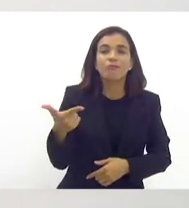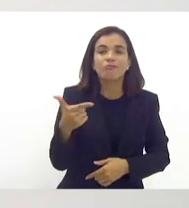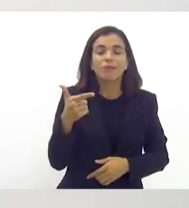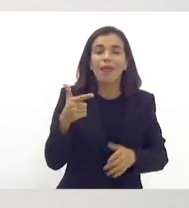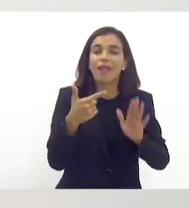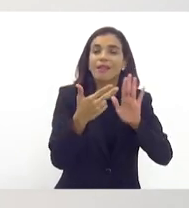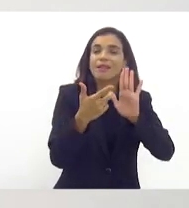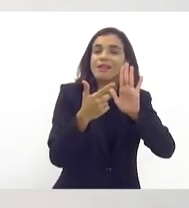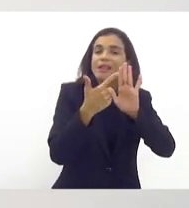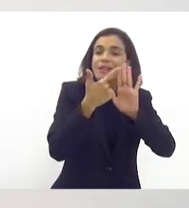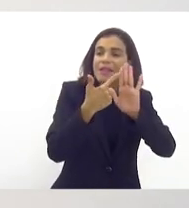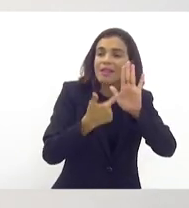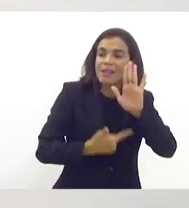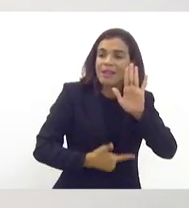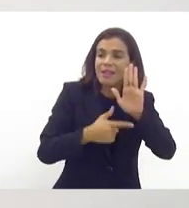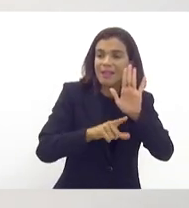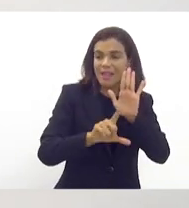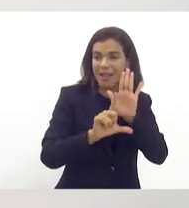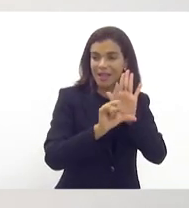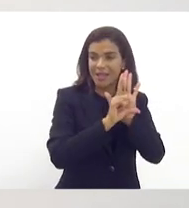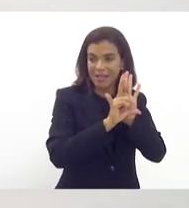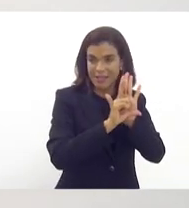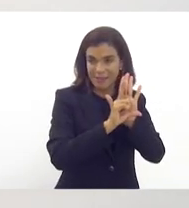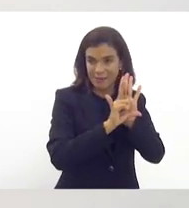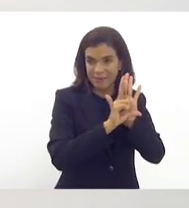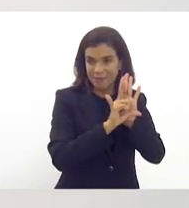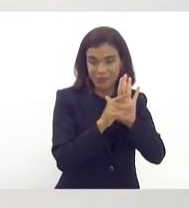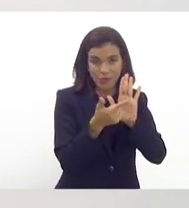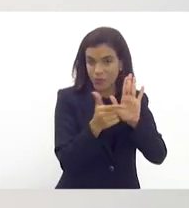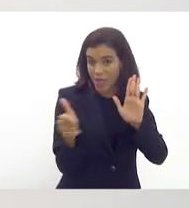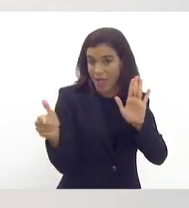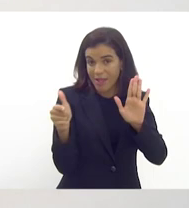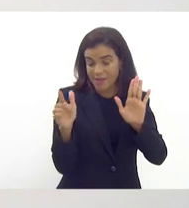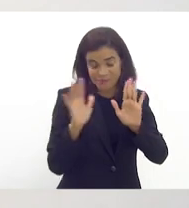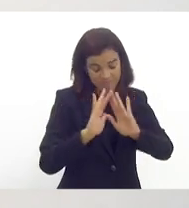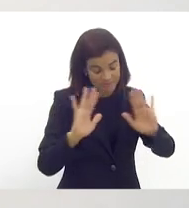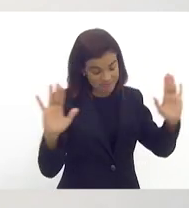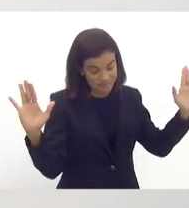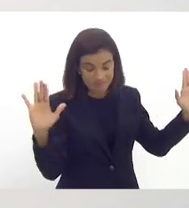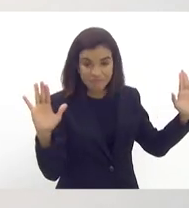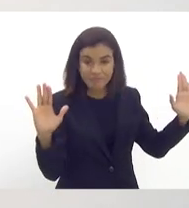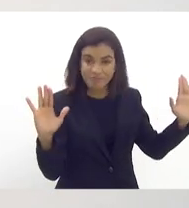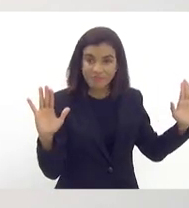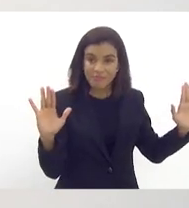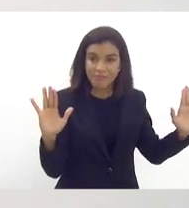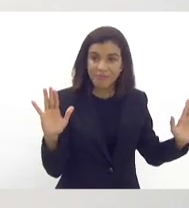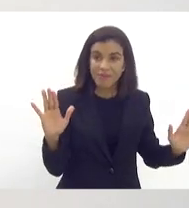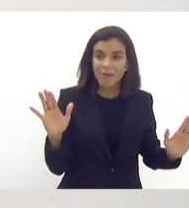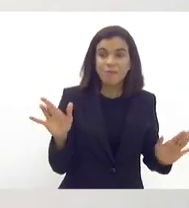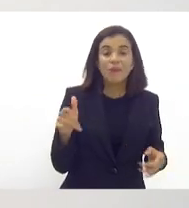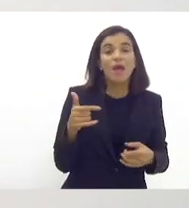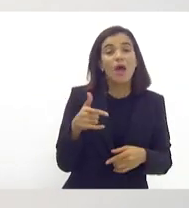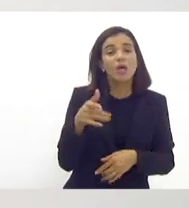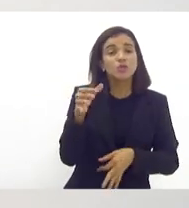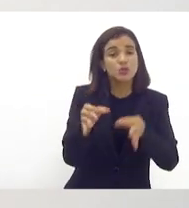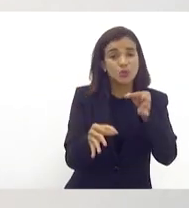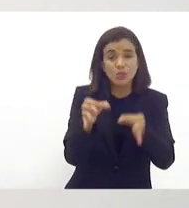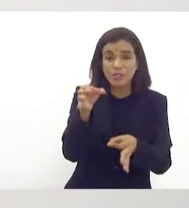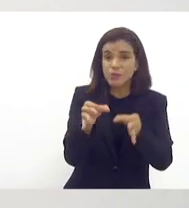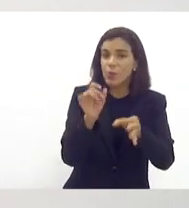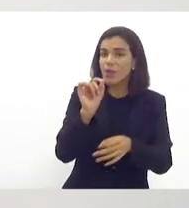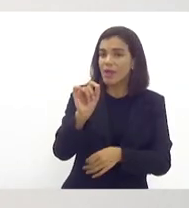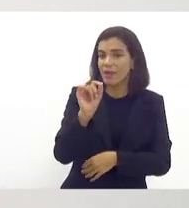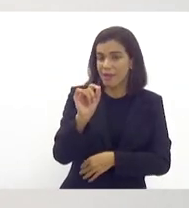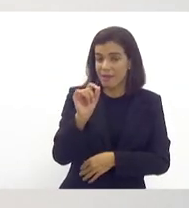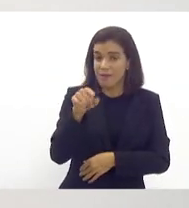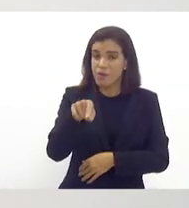legal ou normativa desse direito não há não há E aí só está a nível jurisprudencial a partir do quê